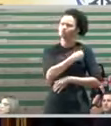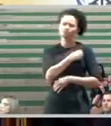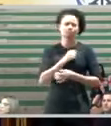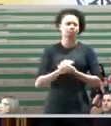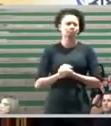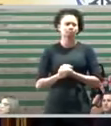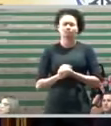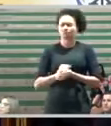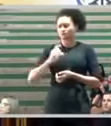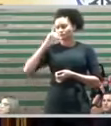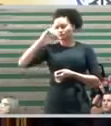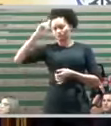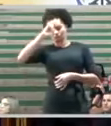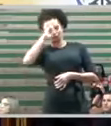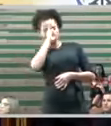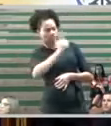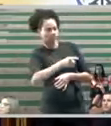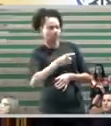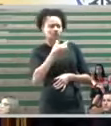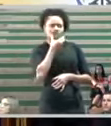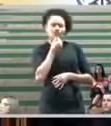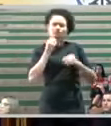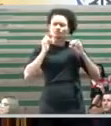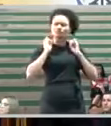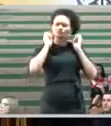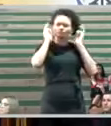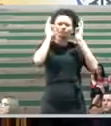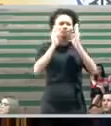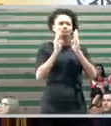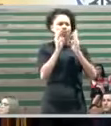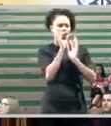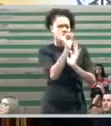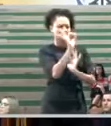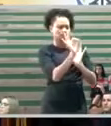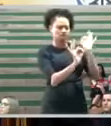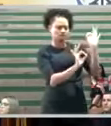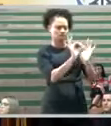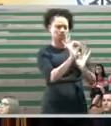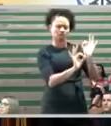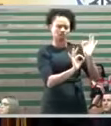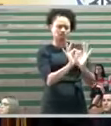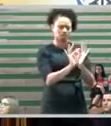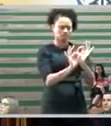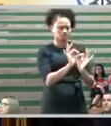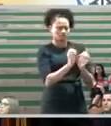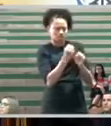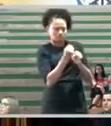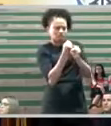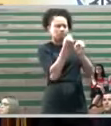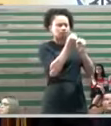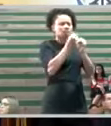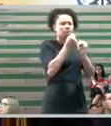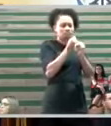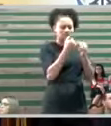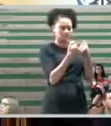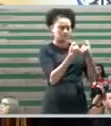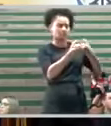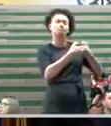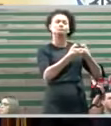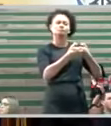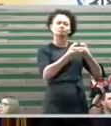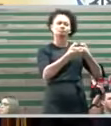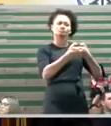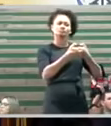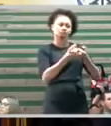Deus ordena a Moisés a confeccionar a arca, foi justamente para este fim,